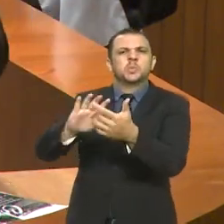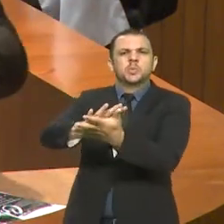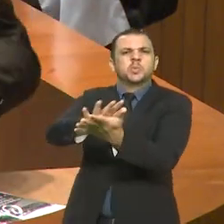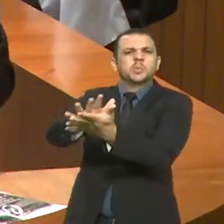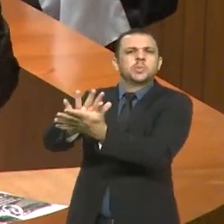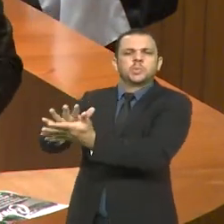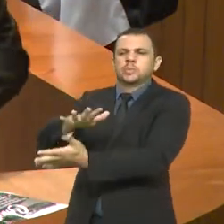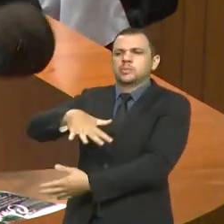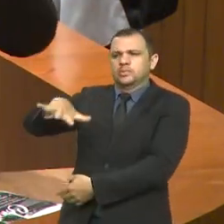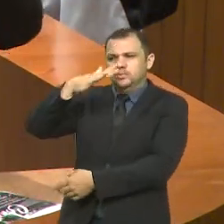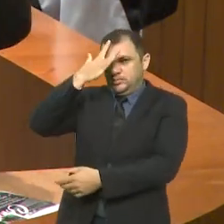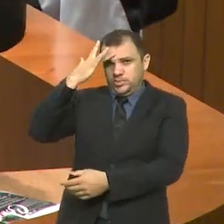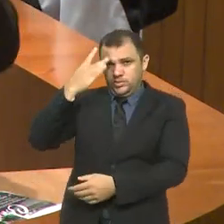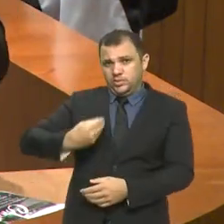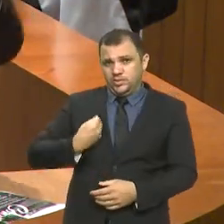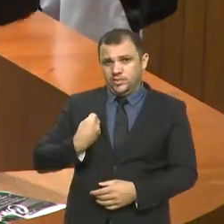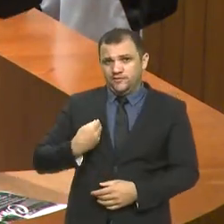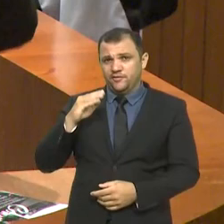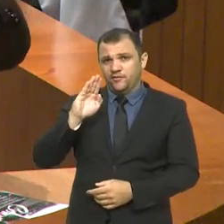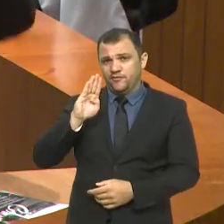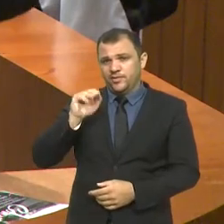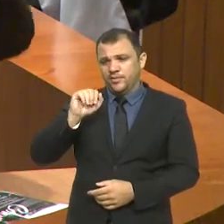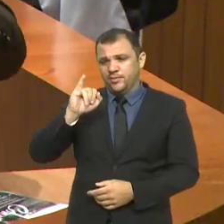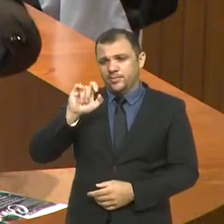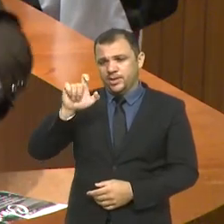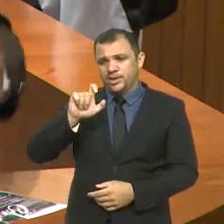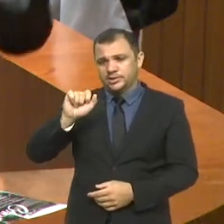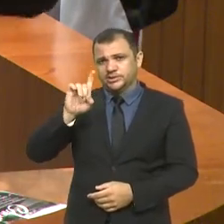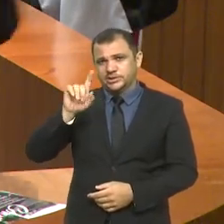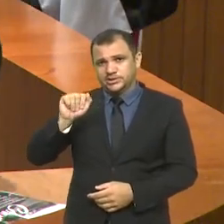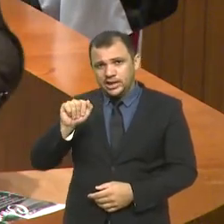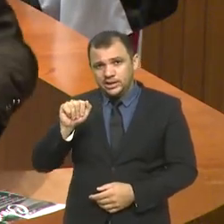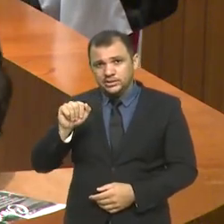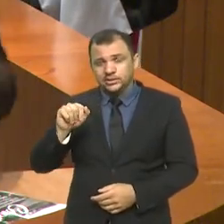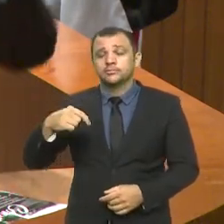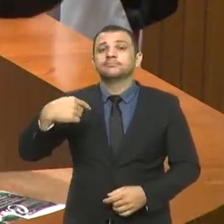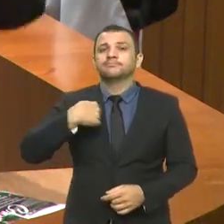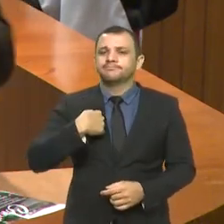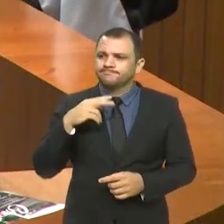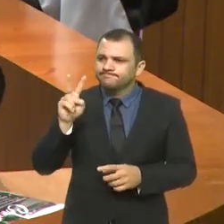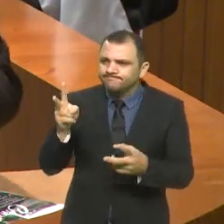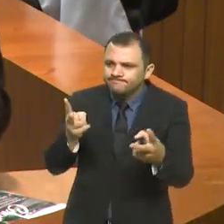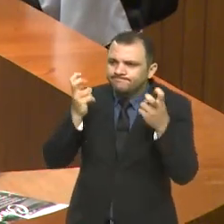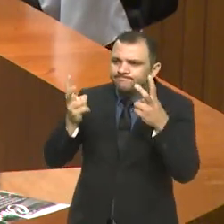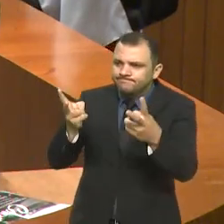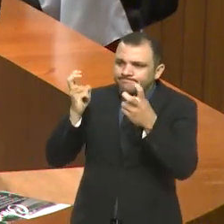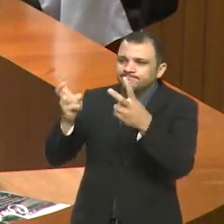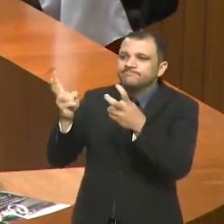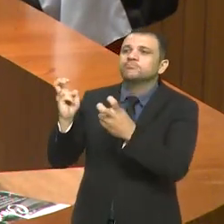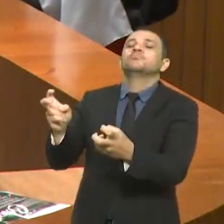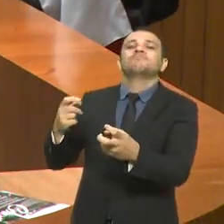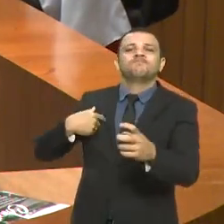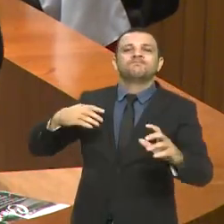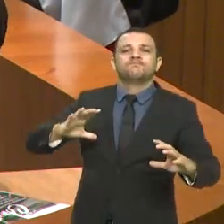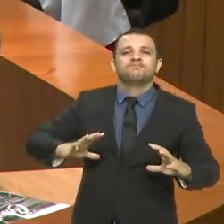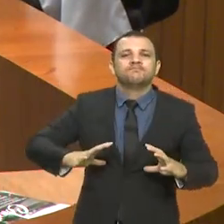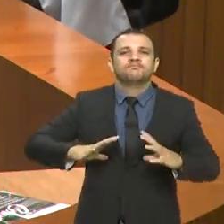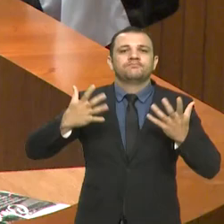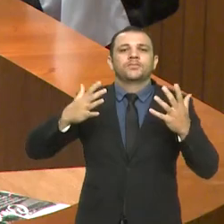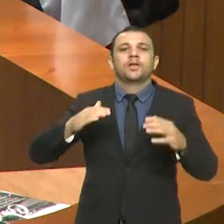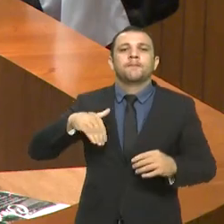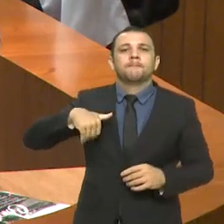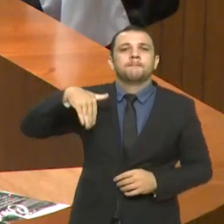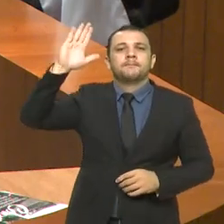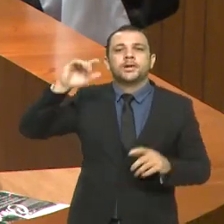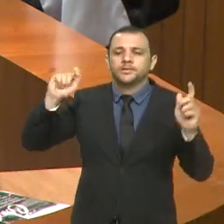quem utiliza o transporte, está me dando muito mais força de vontade, determinação para lutar para